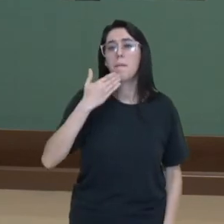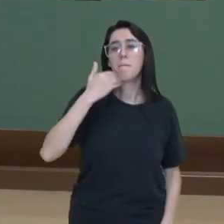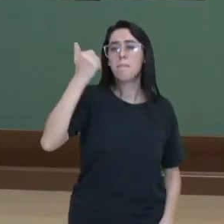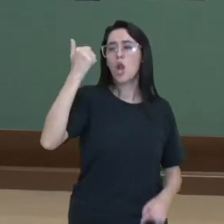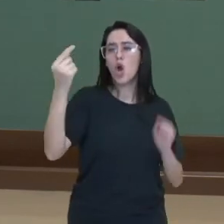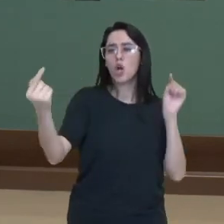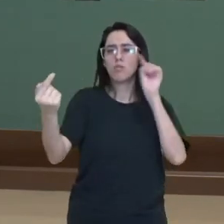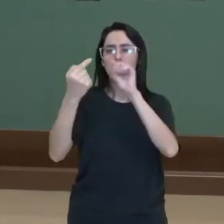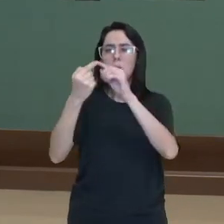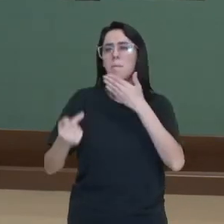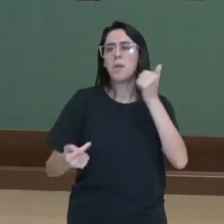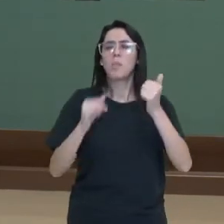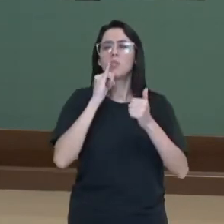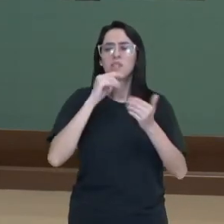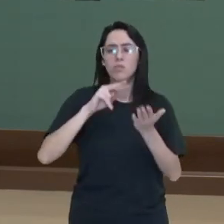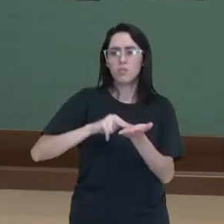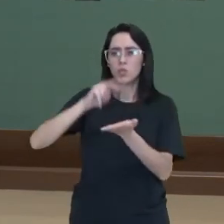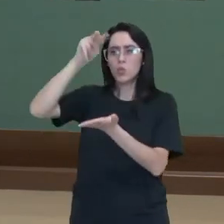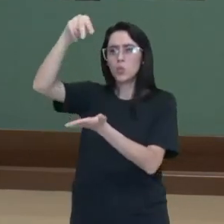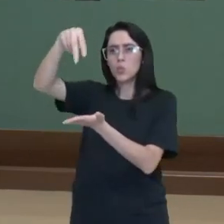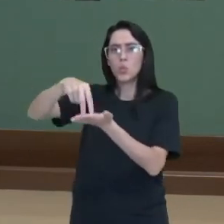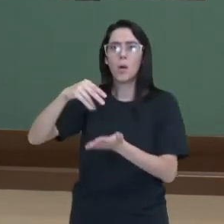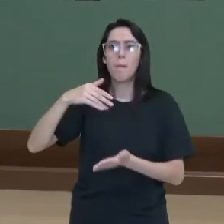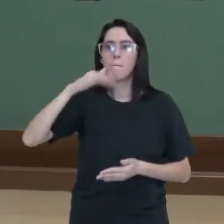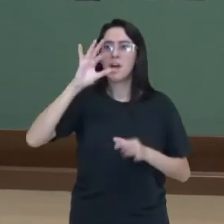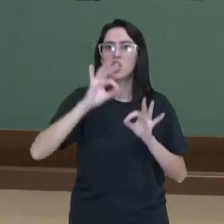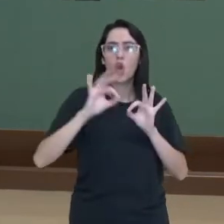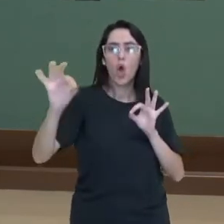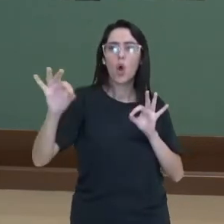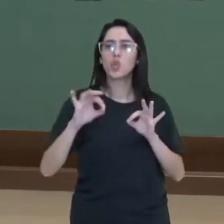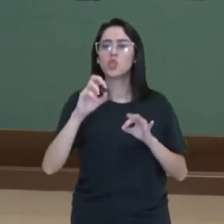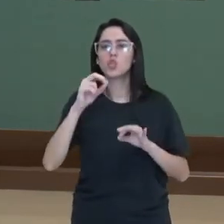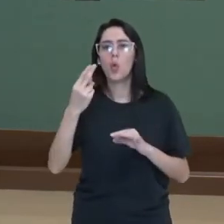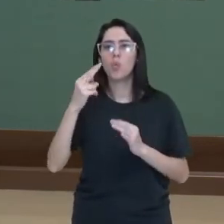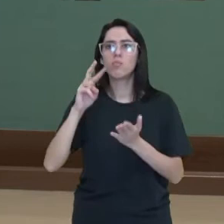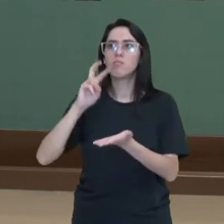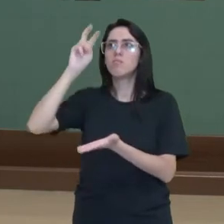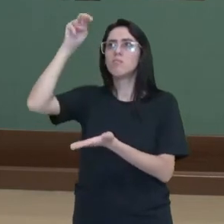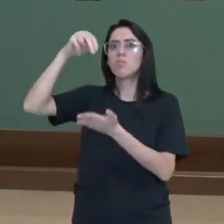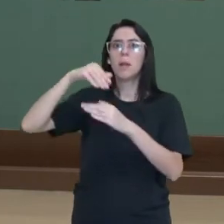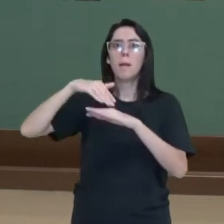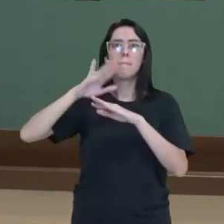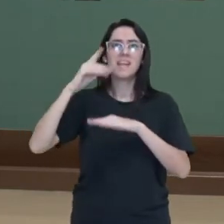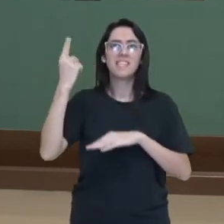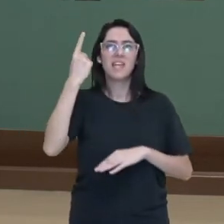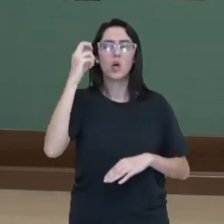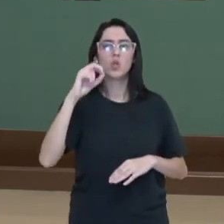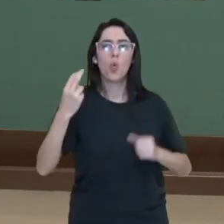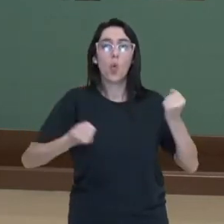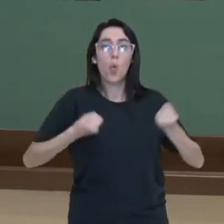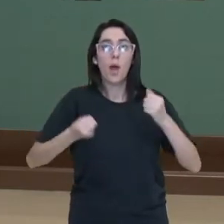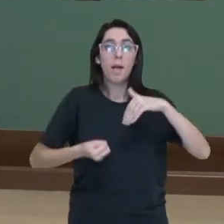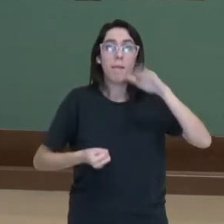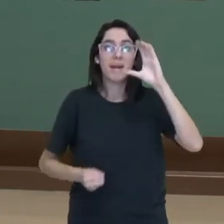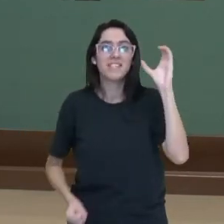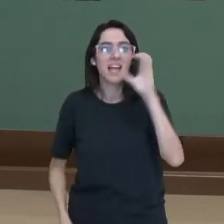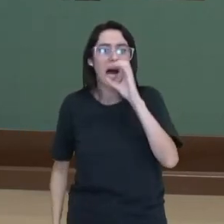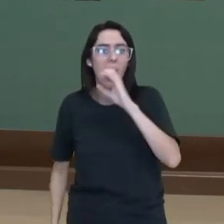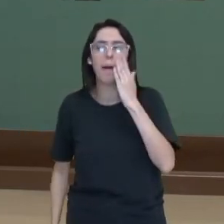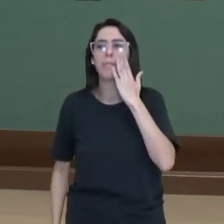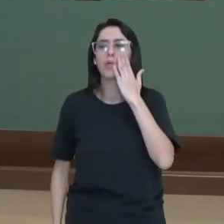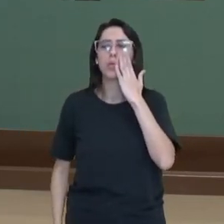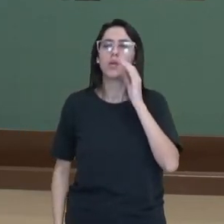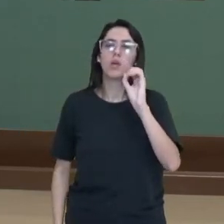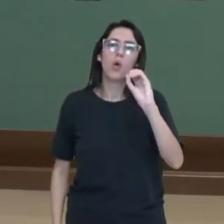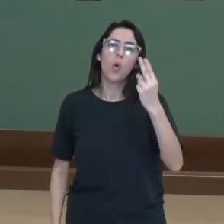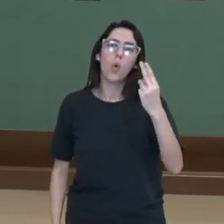que consegue saltar mais longe, aquele que consegue saltar mais alto, aquele que consegue correr mais rápido, né? Ser o mais rápido,